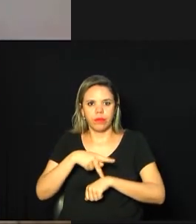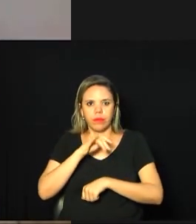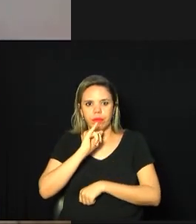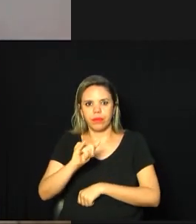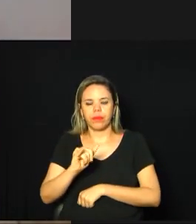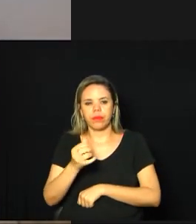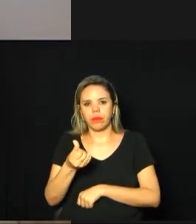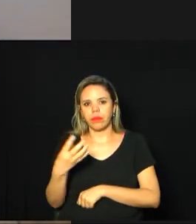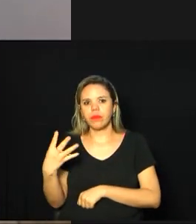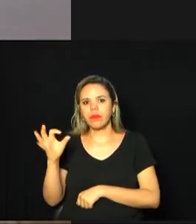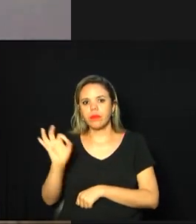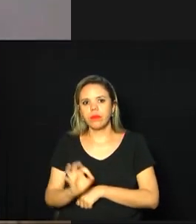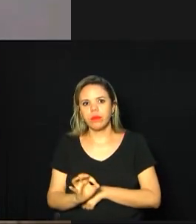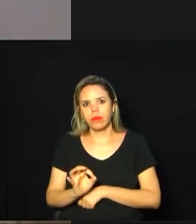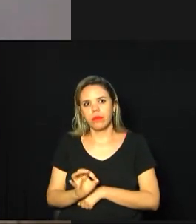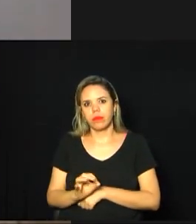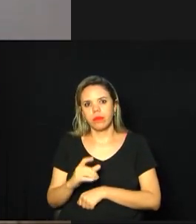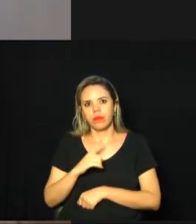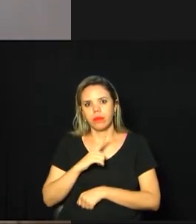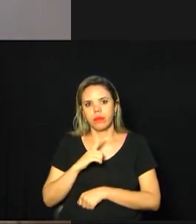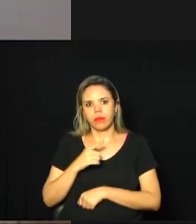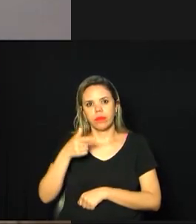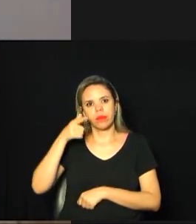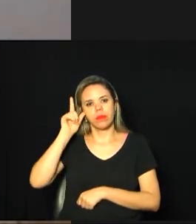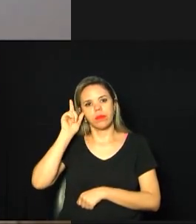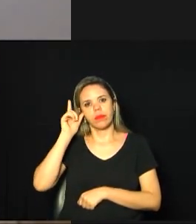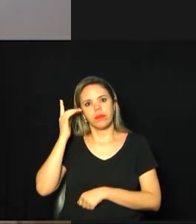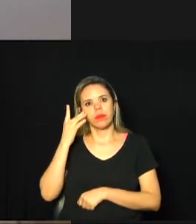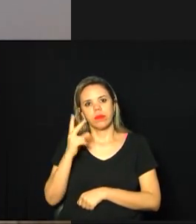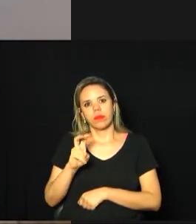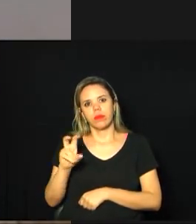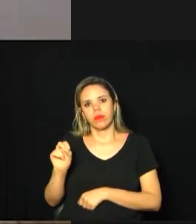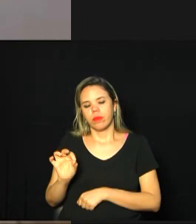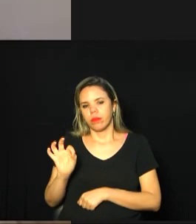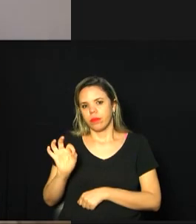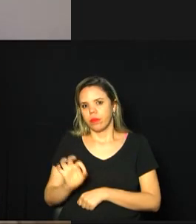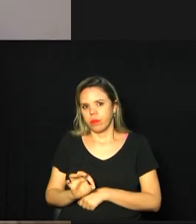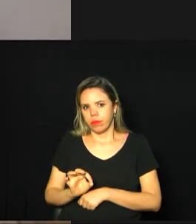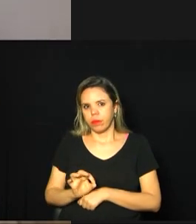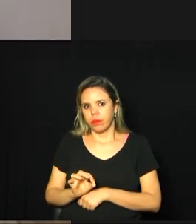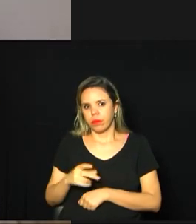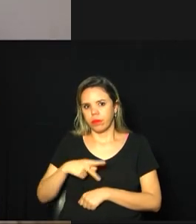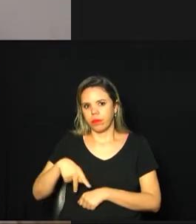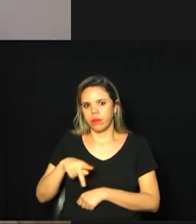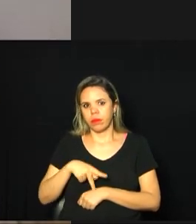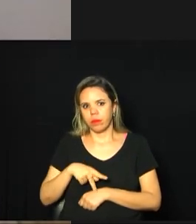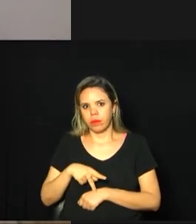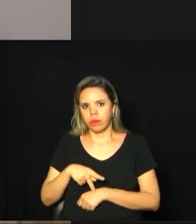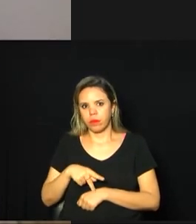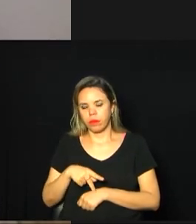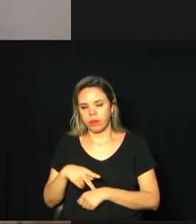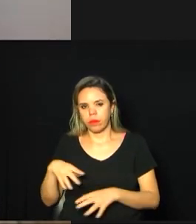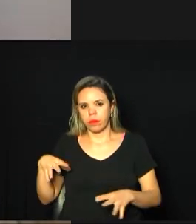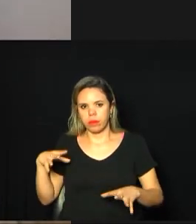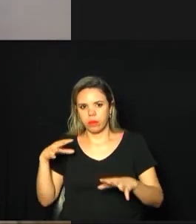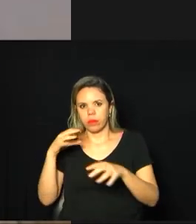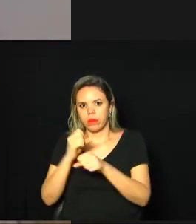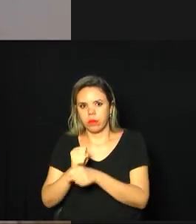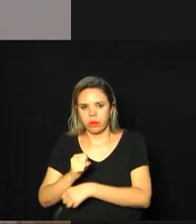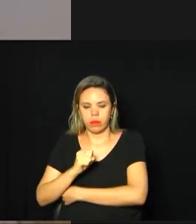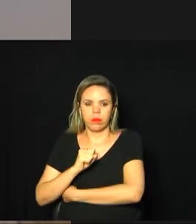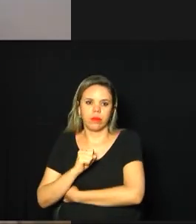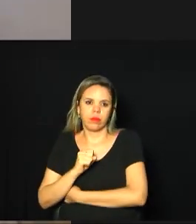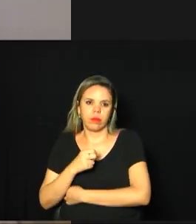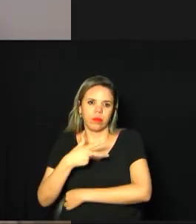está em 64%, a gente teve ontem, eu acho, um número de 50% para o país, né, como um todo, isso